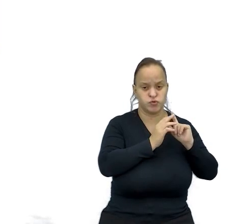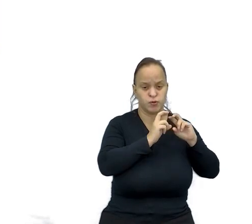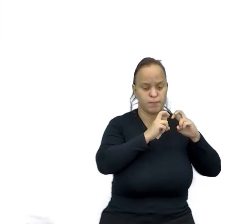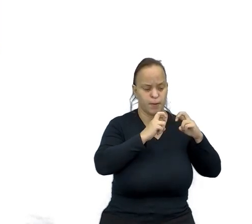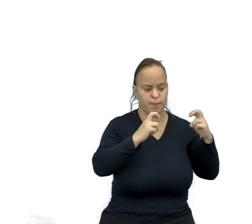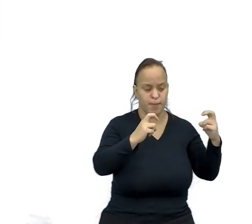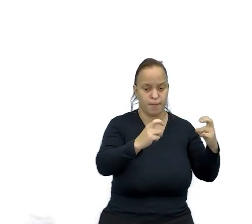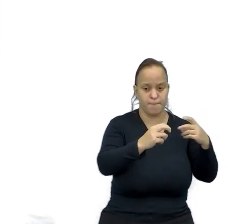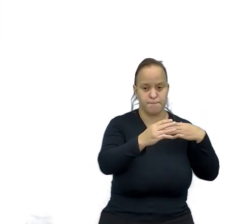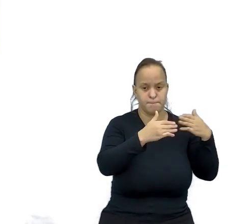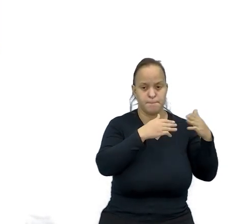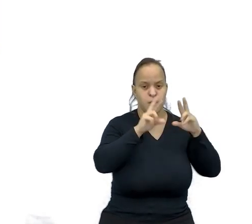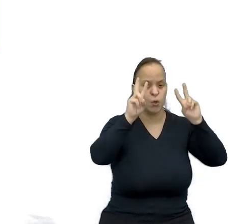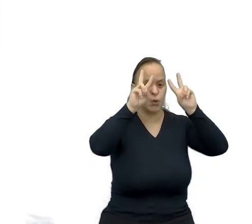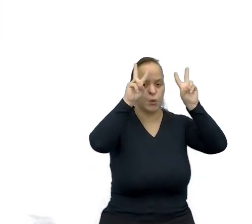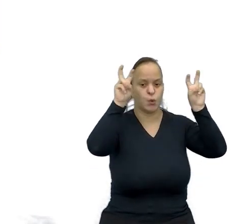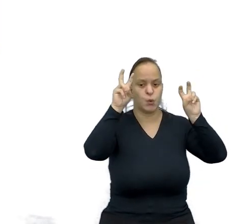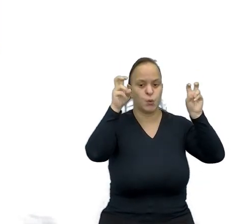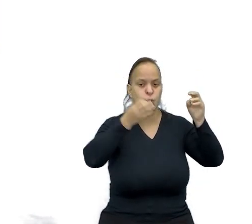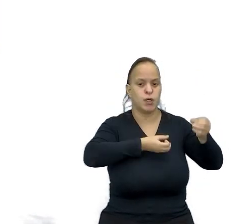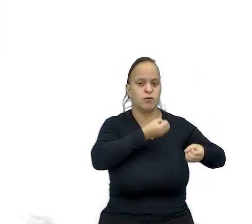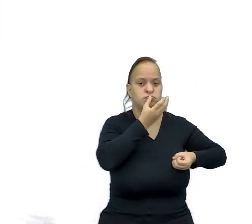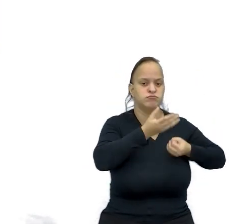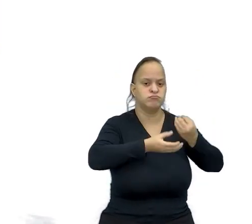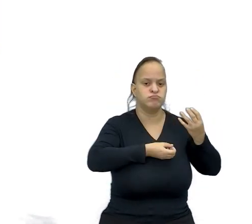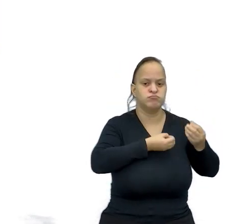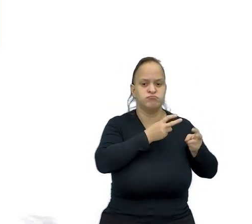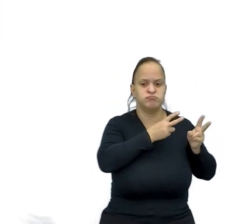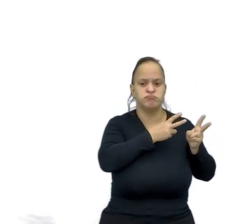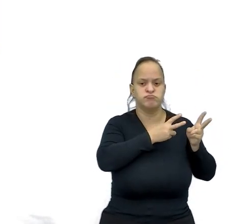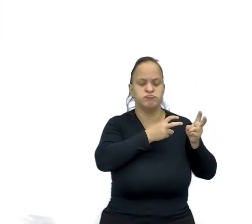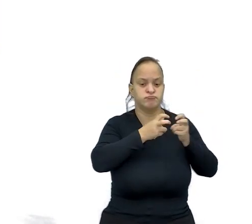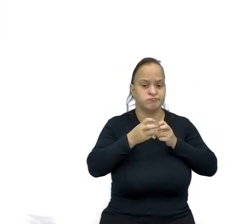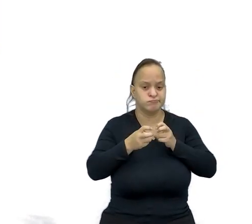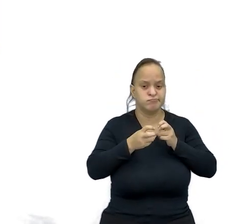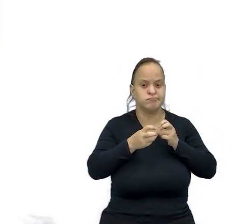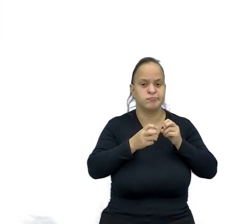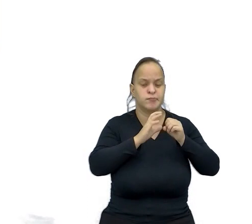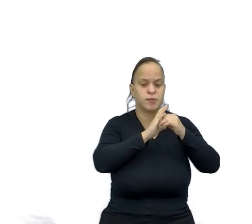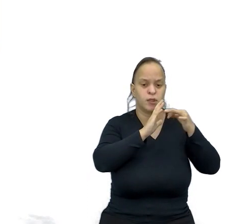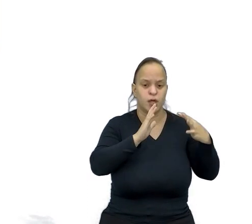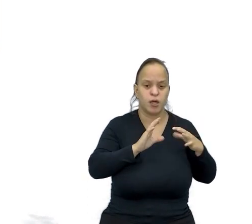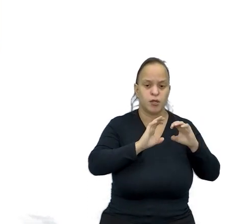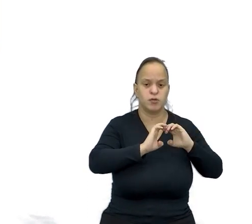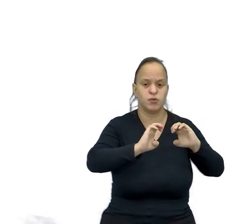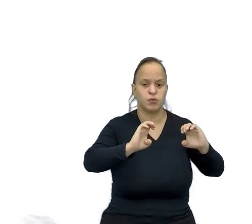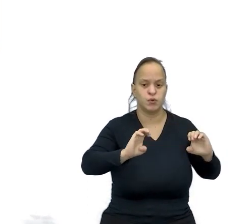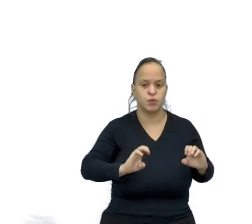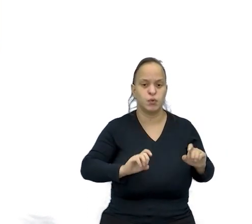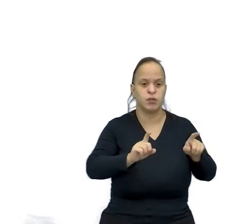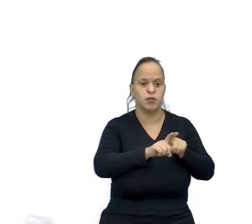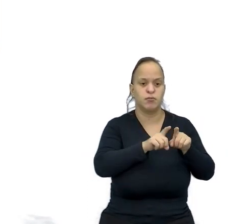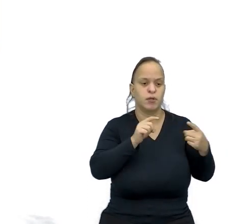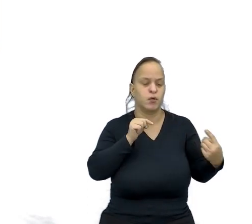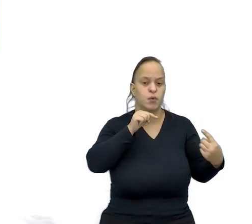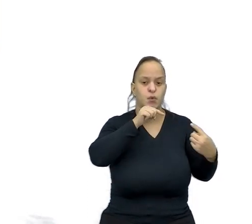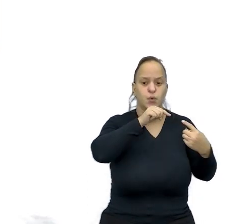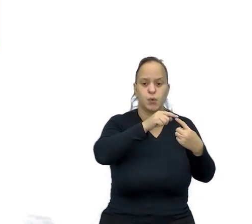tema poema e a identificação das características, da estrutura e da intencionalidade desse